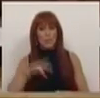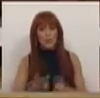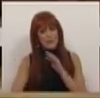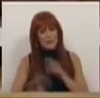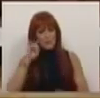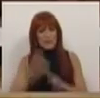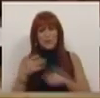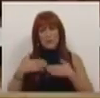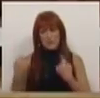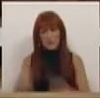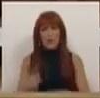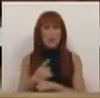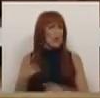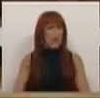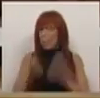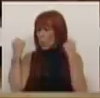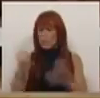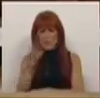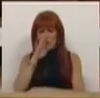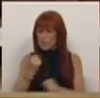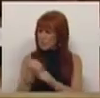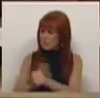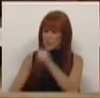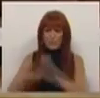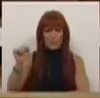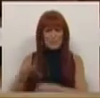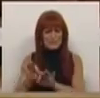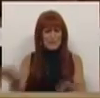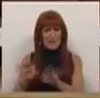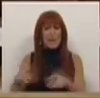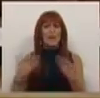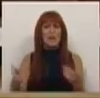exigindo a sua demissão por não ser capaz de executar as suas funções